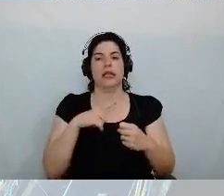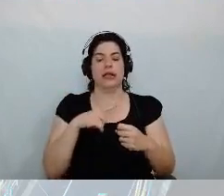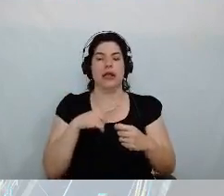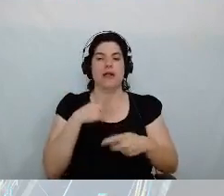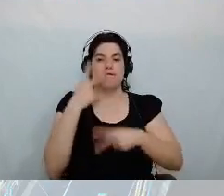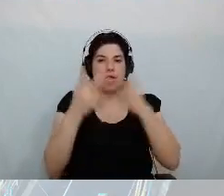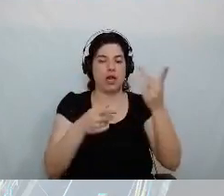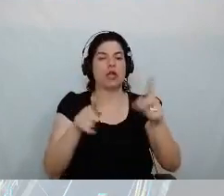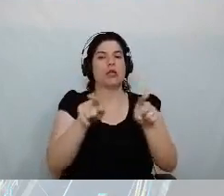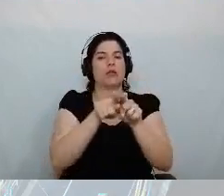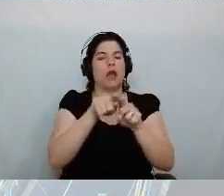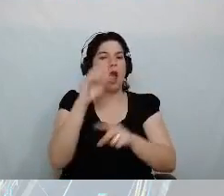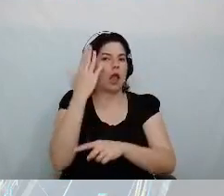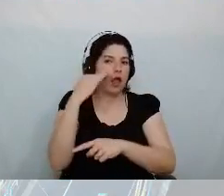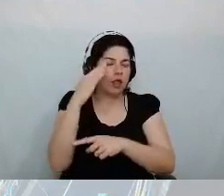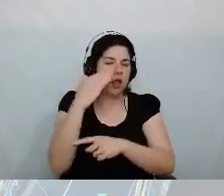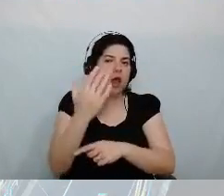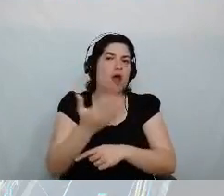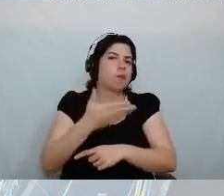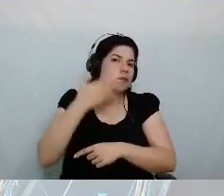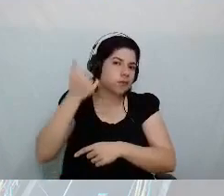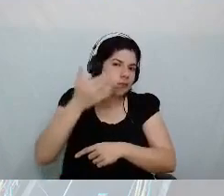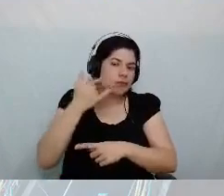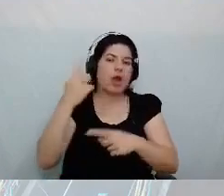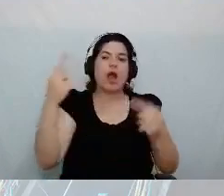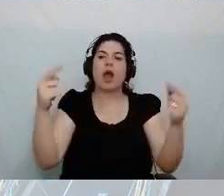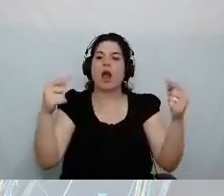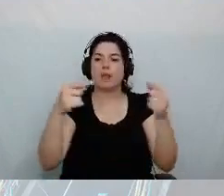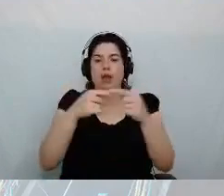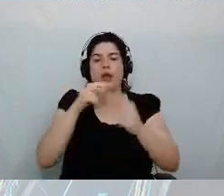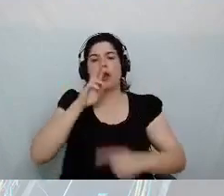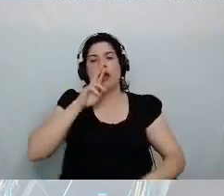Beleza? Neocórtex tem a ver com a razão.